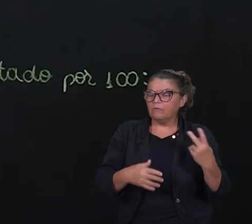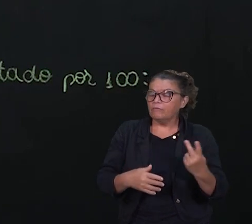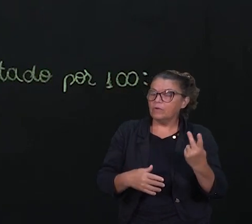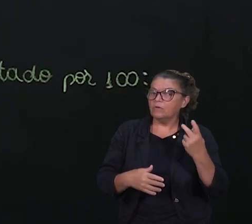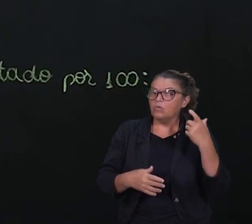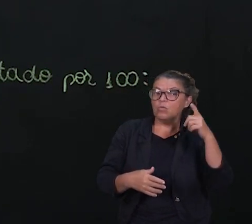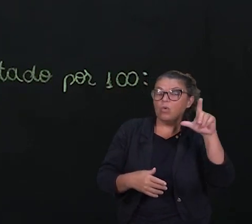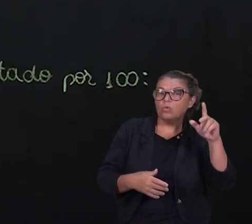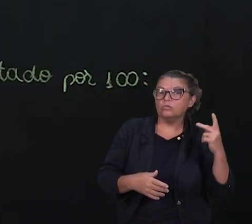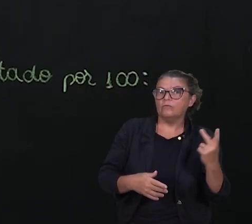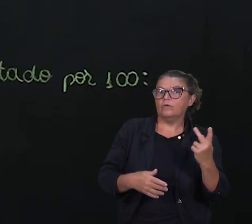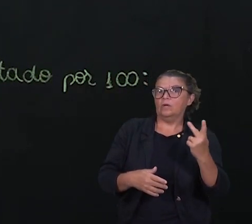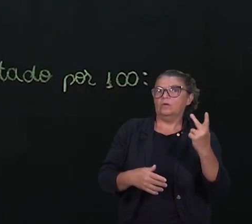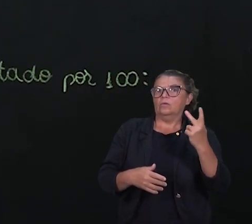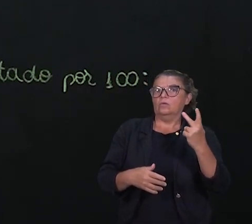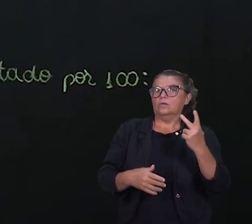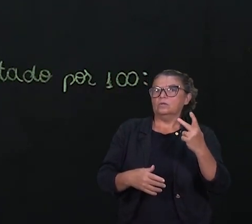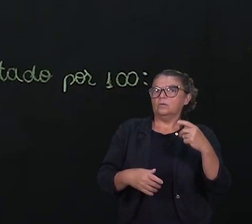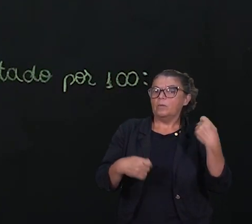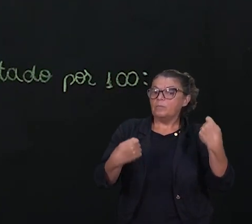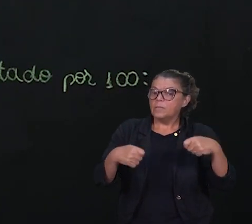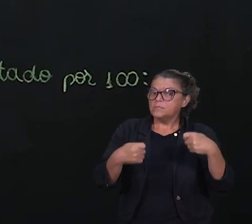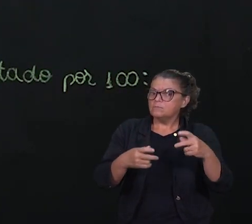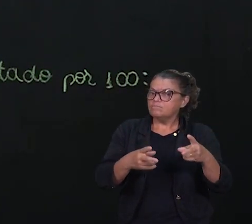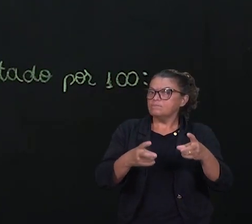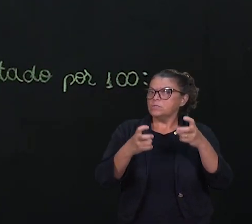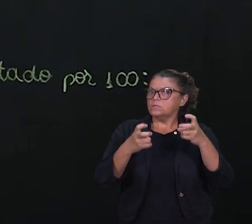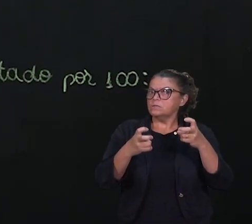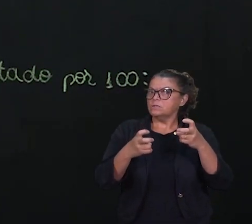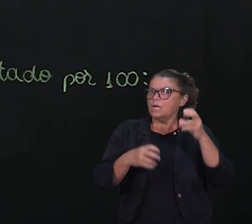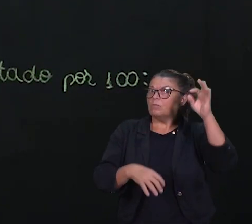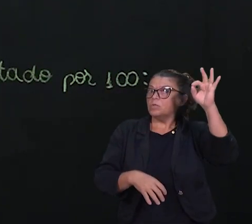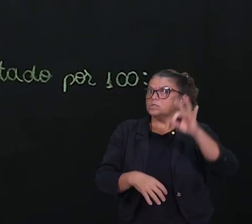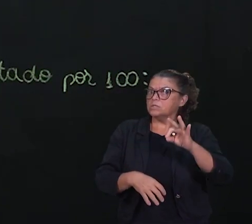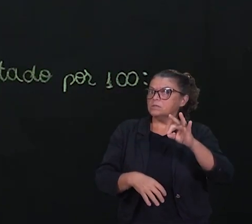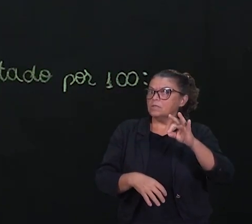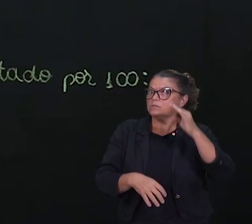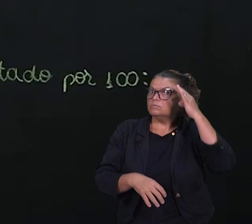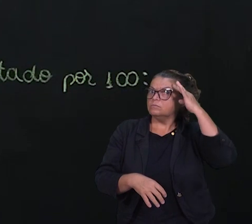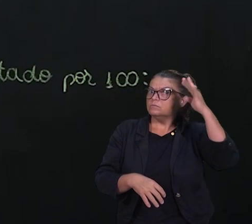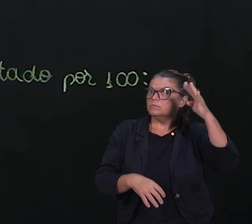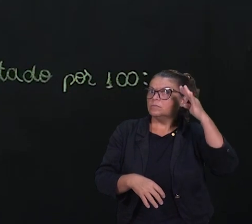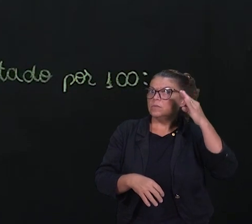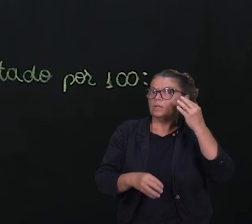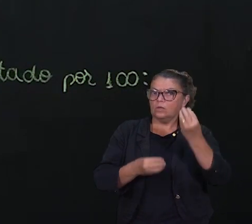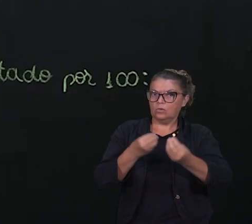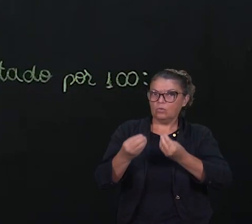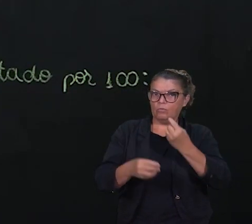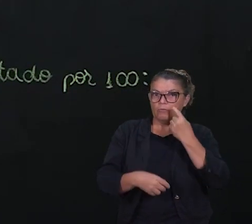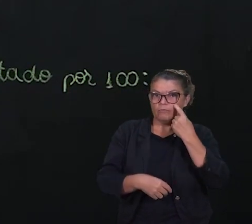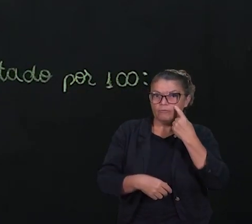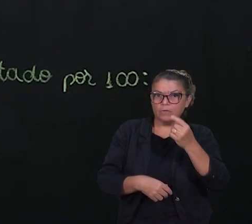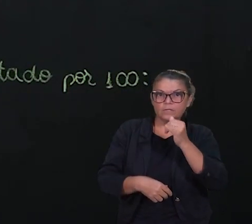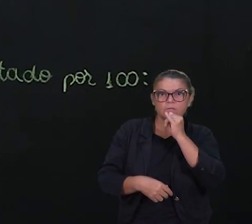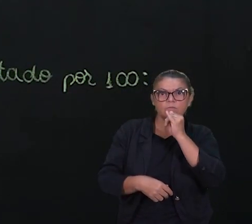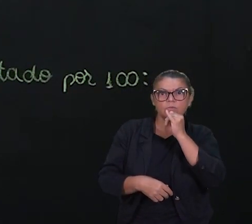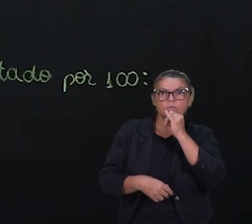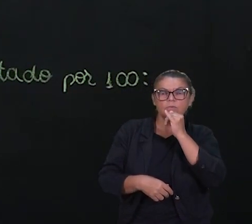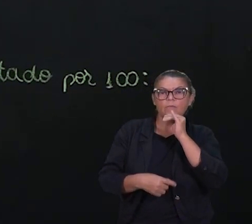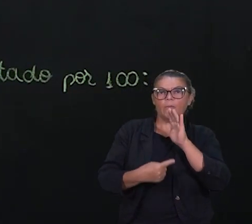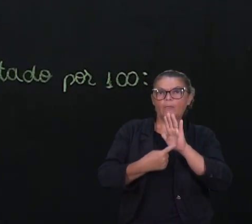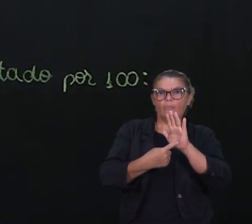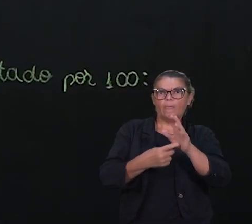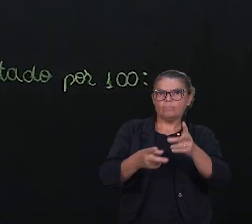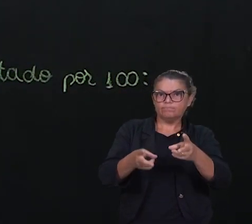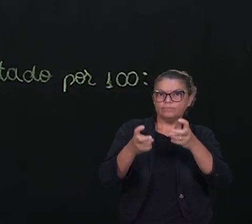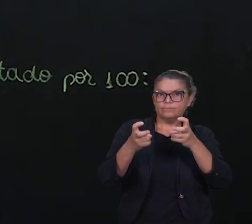aí esse outro valor que a gente vai ter que determinar a sua porcentagem. Como é que é feito isso? Vamos verificar aqui nos exemplos.